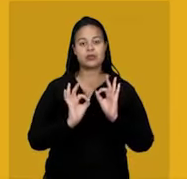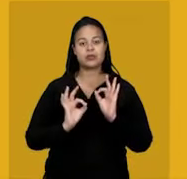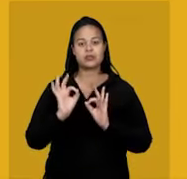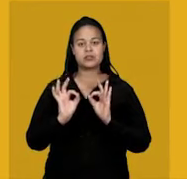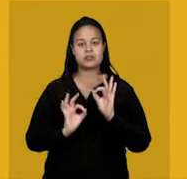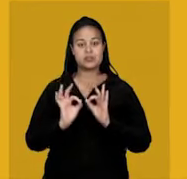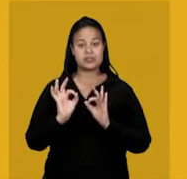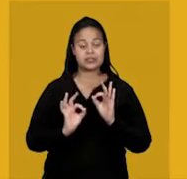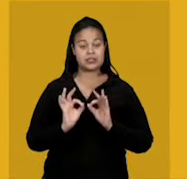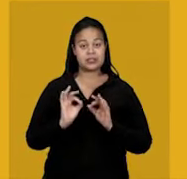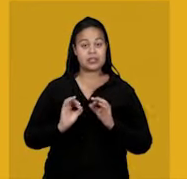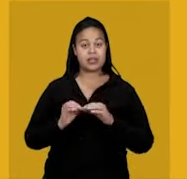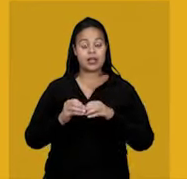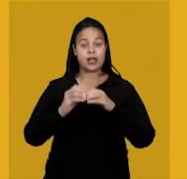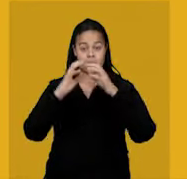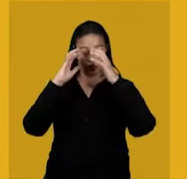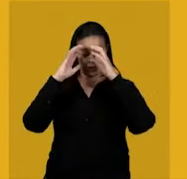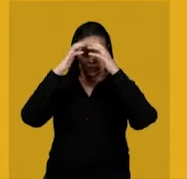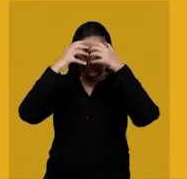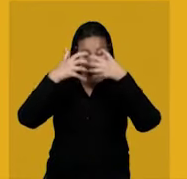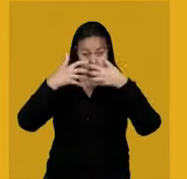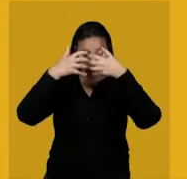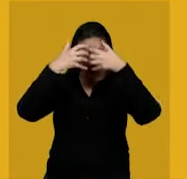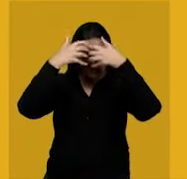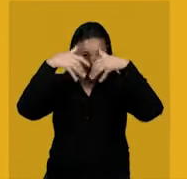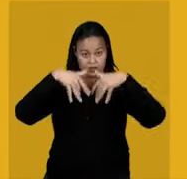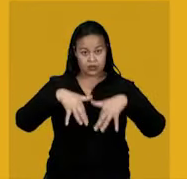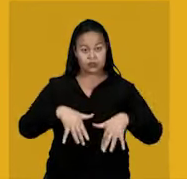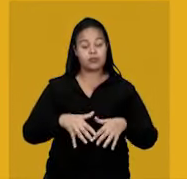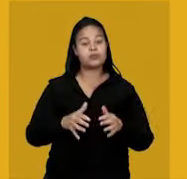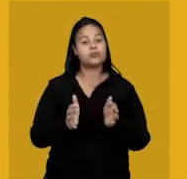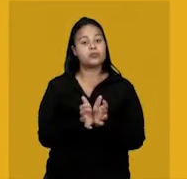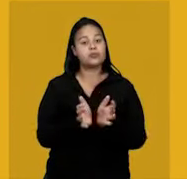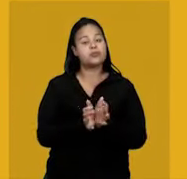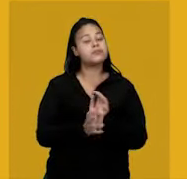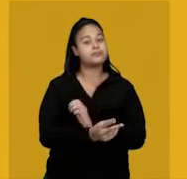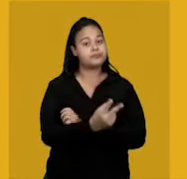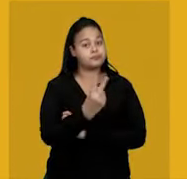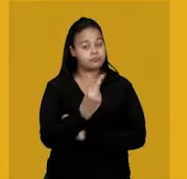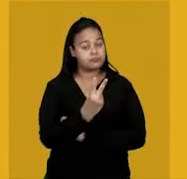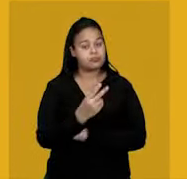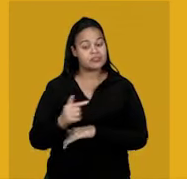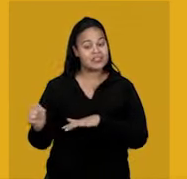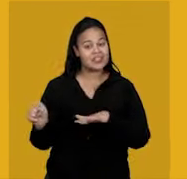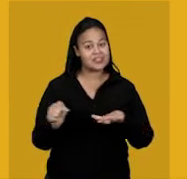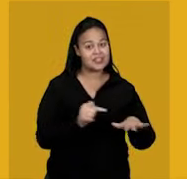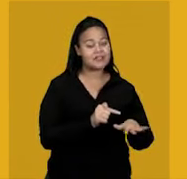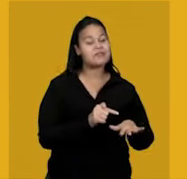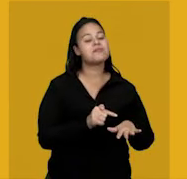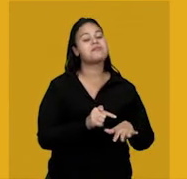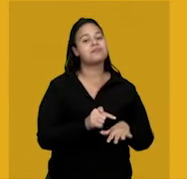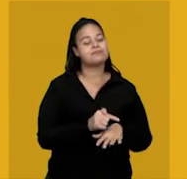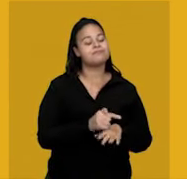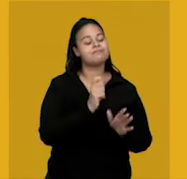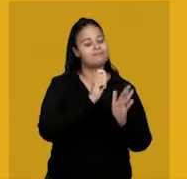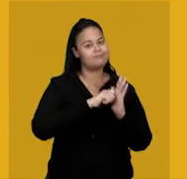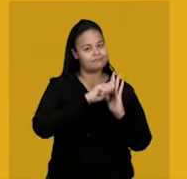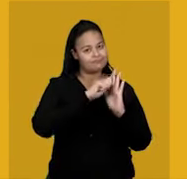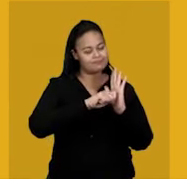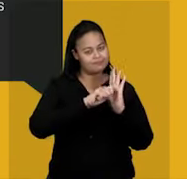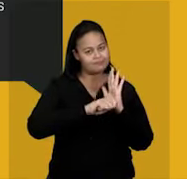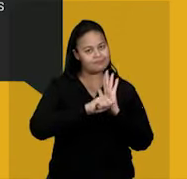sistema nervoso, parte 2. Estamos na nossa 7ª semana do PET 3.